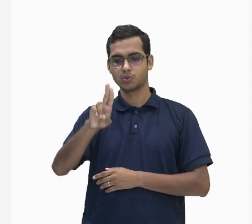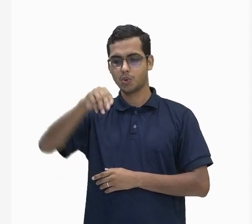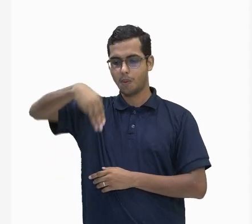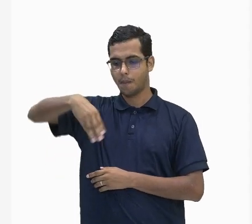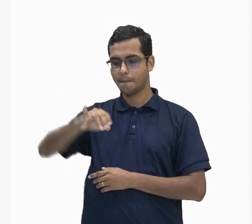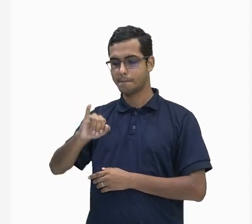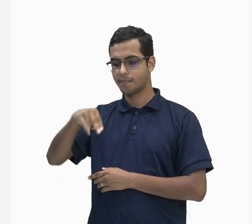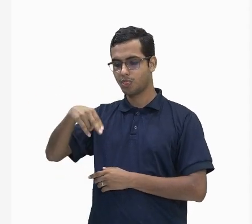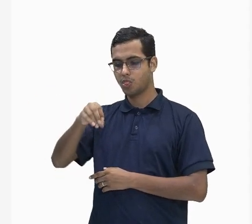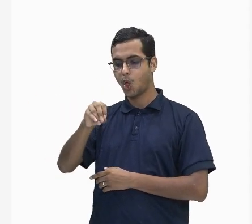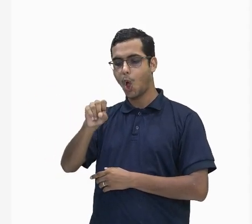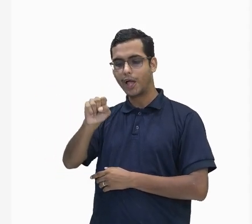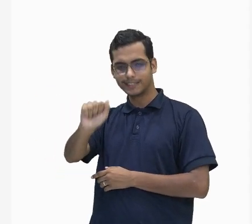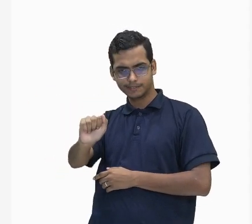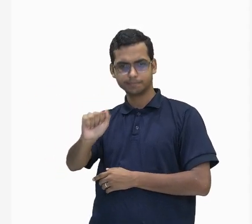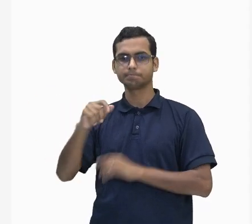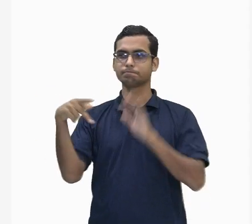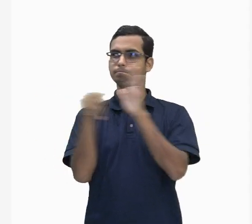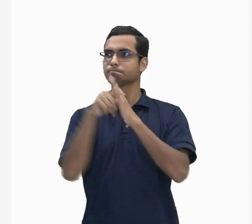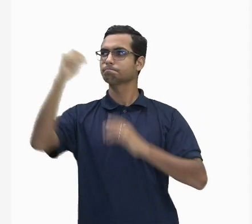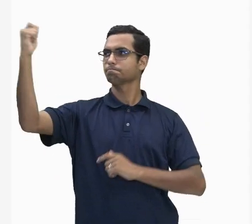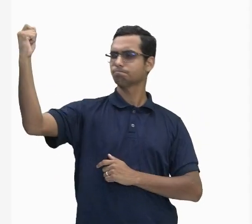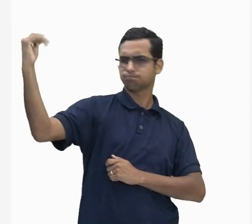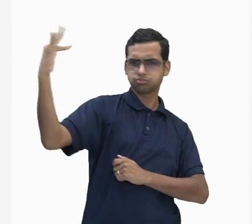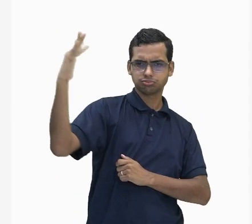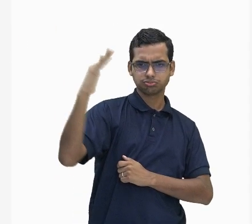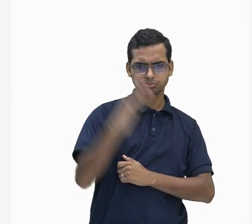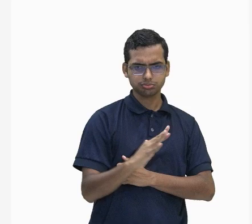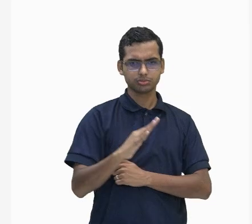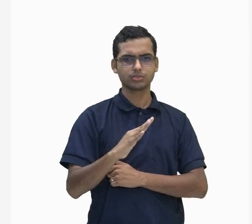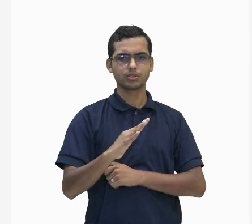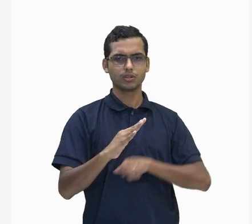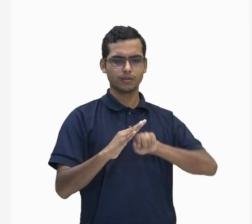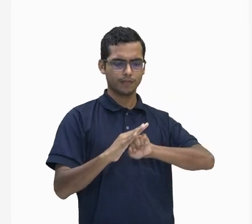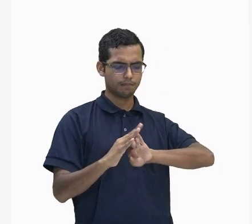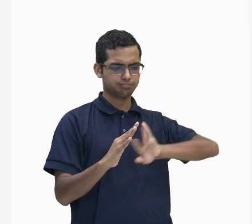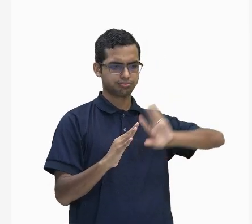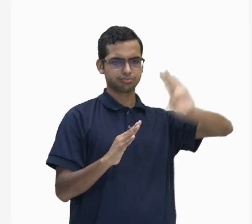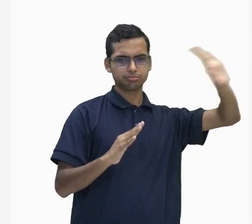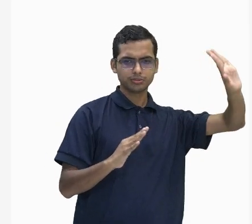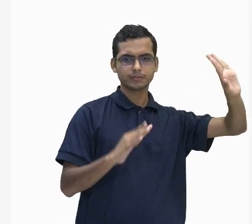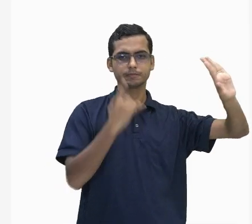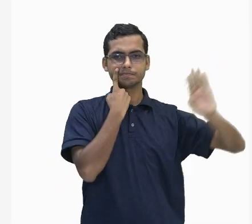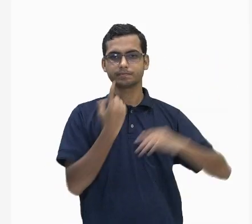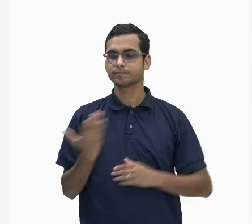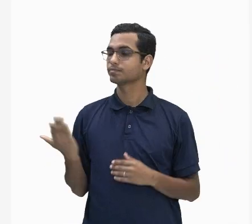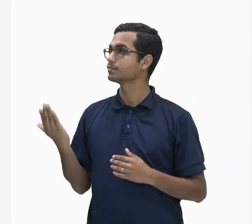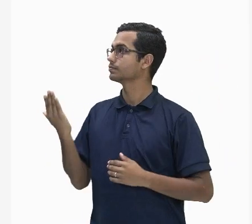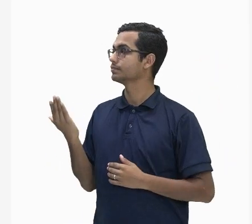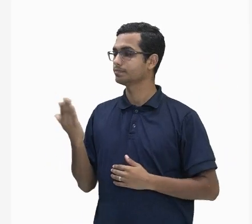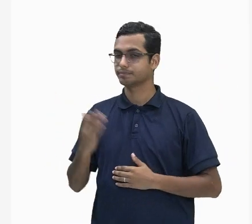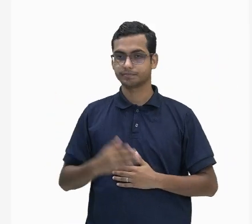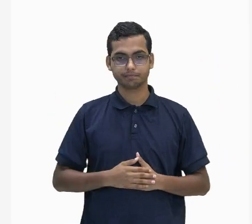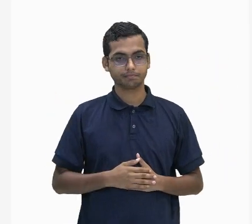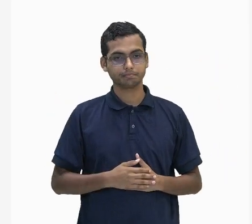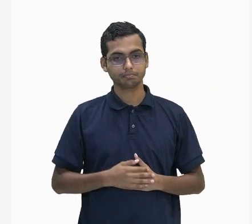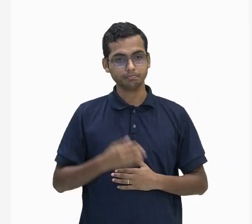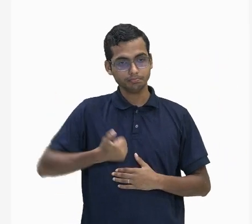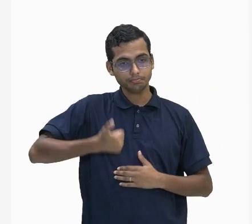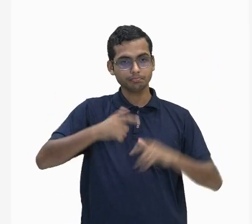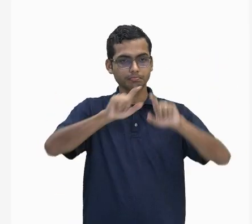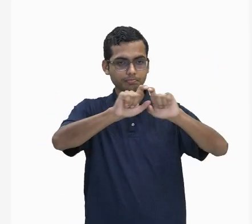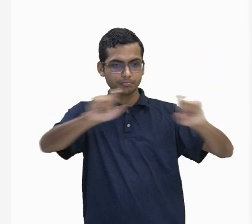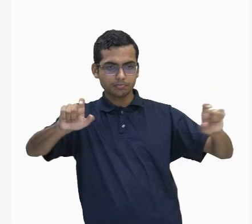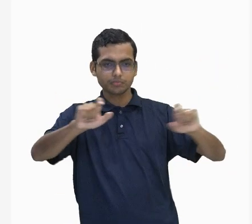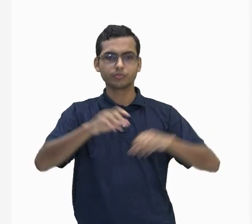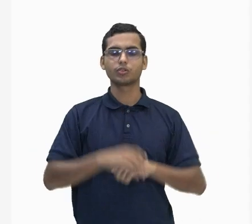né? Então, olha só, primeira lei, o raio incidente, o raio refletido e a reta